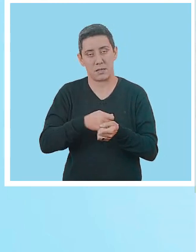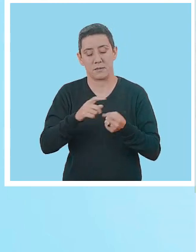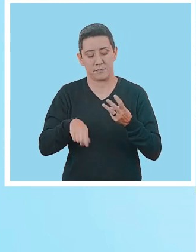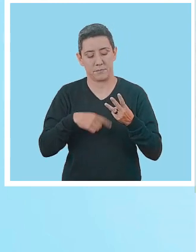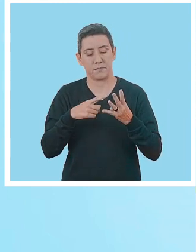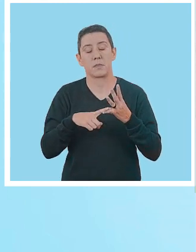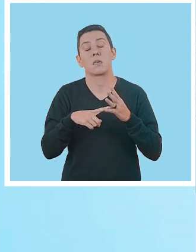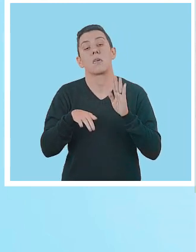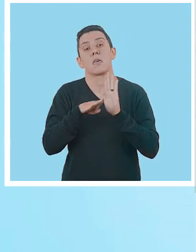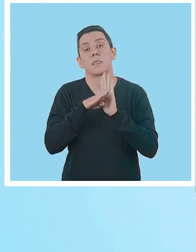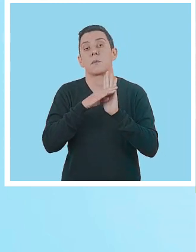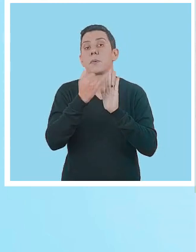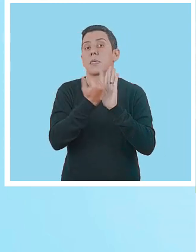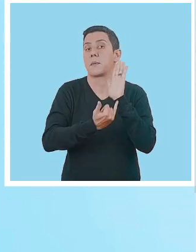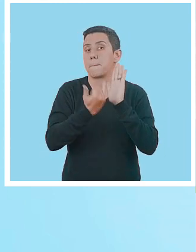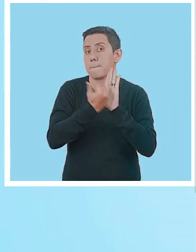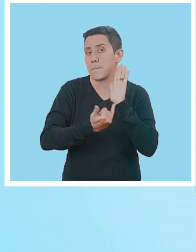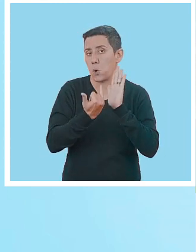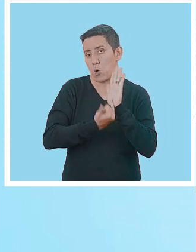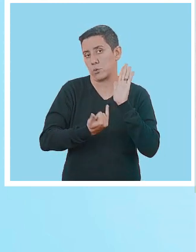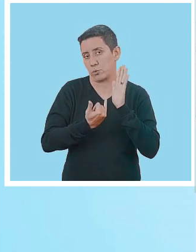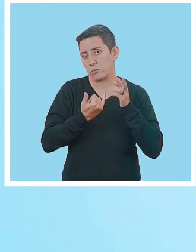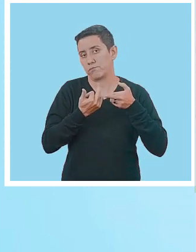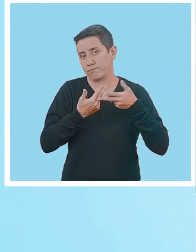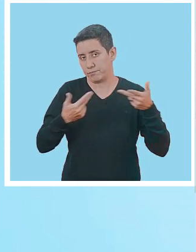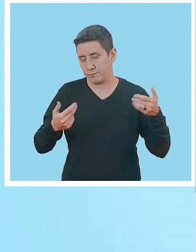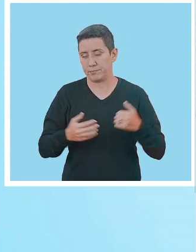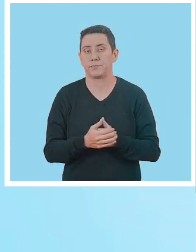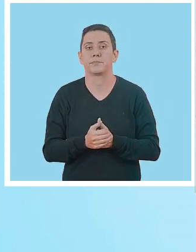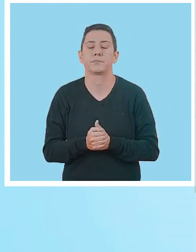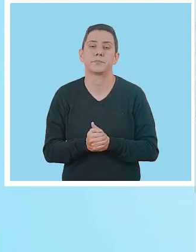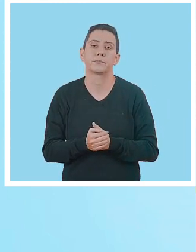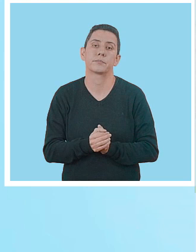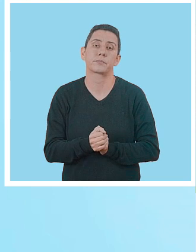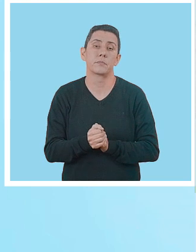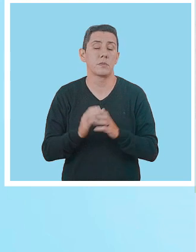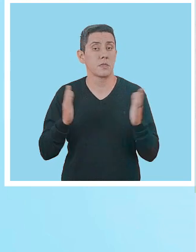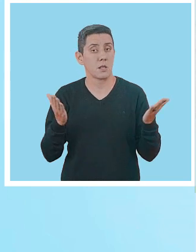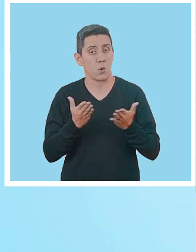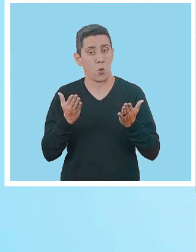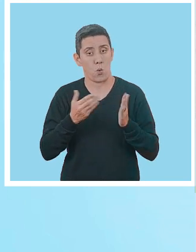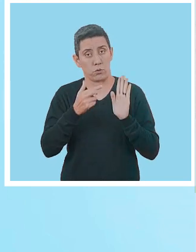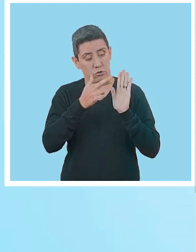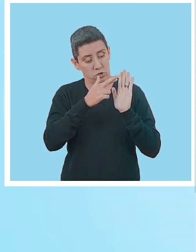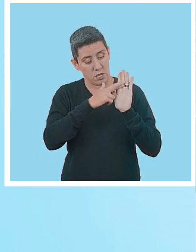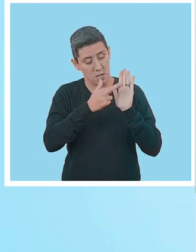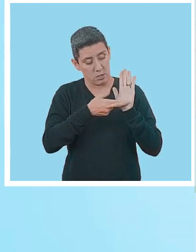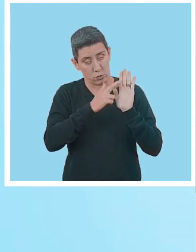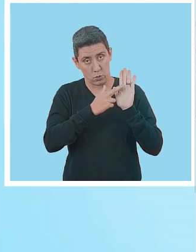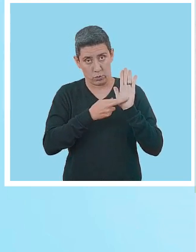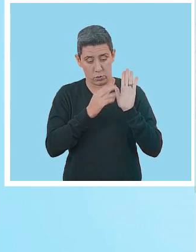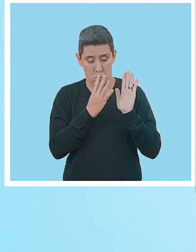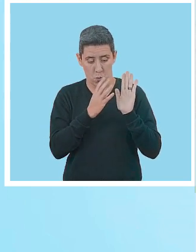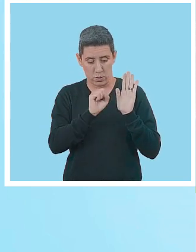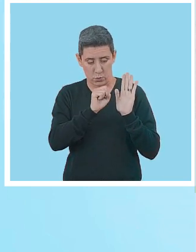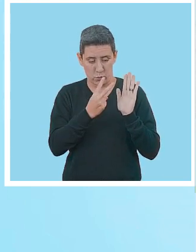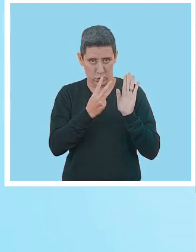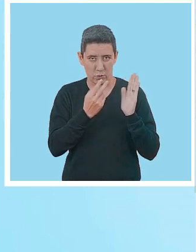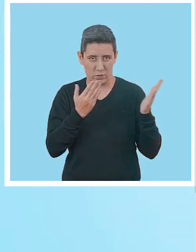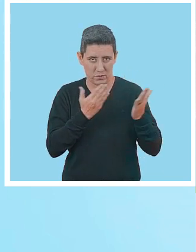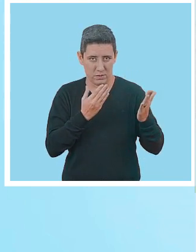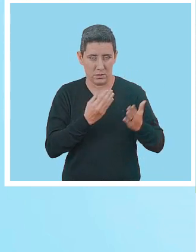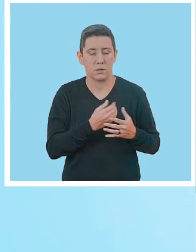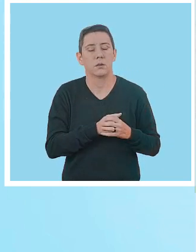encargos do setor tá então hoje né na resolução 482 atual o